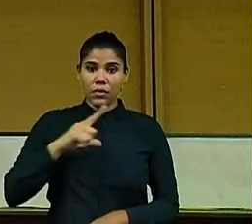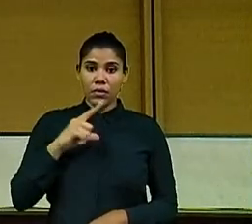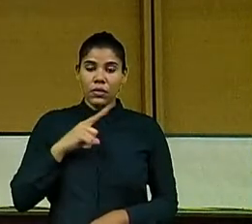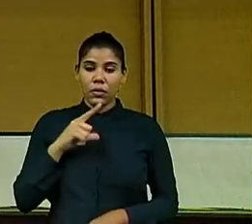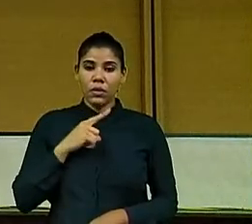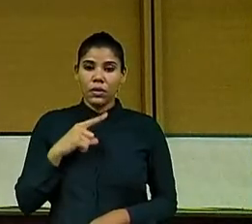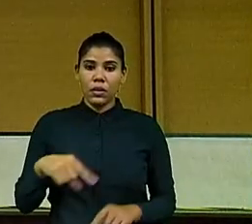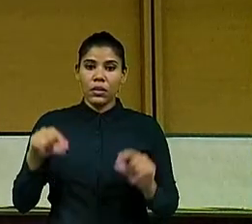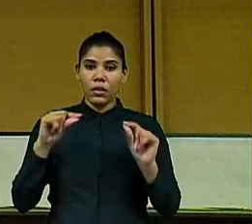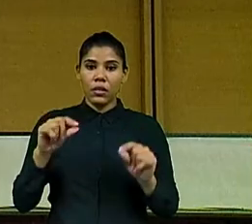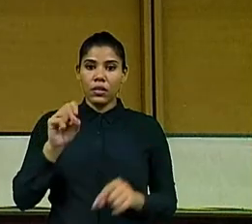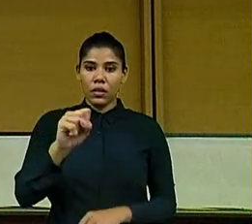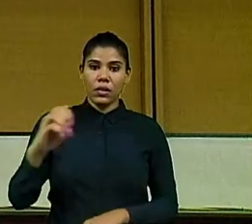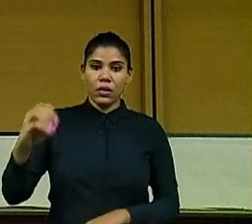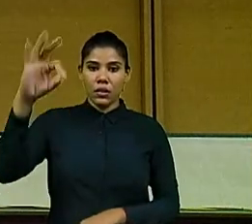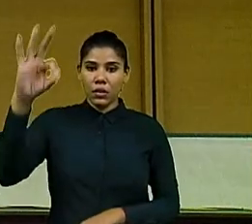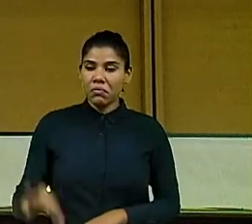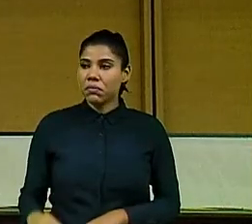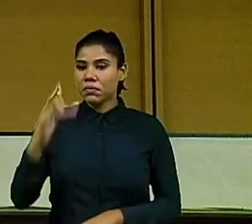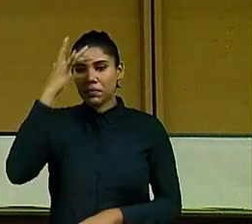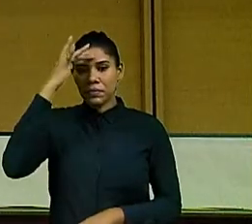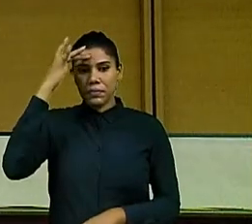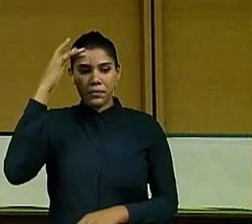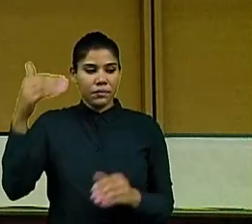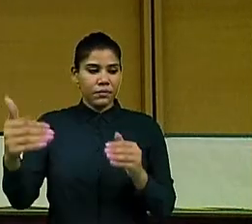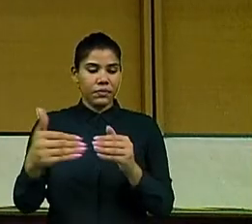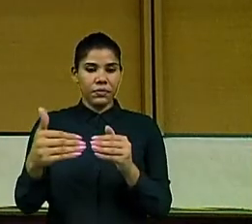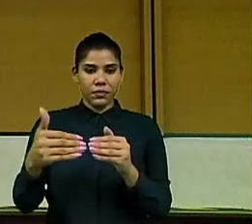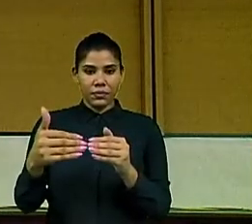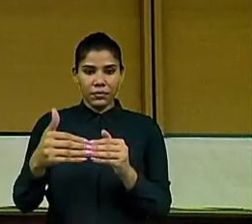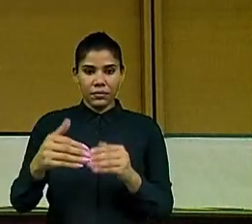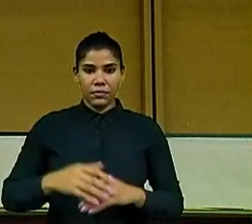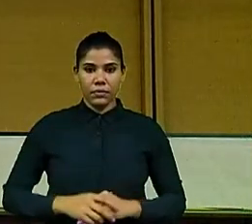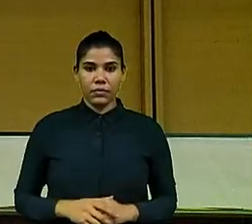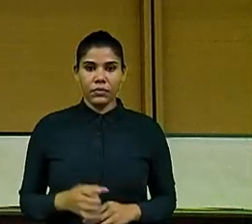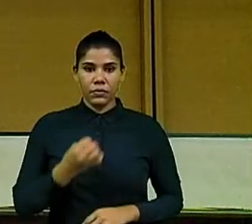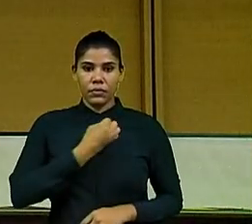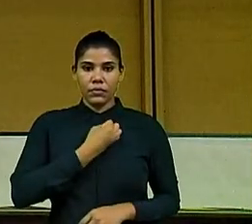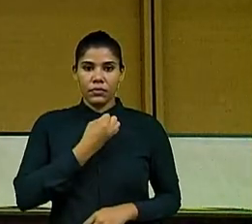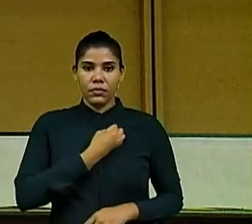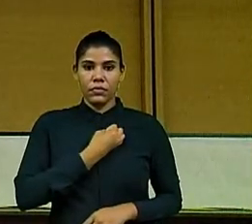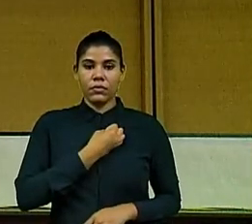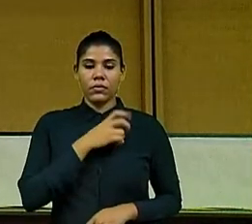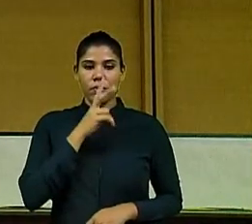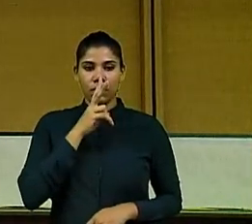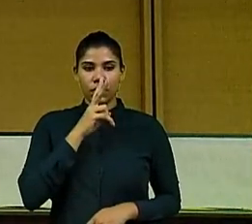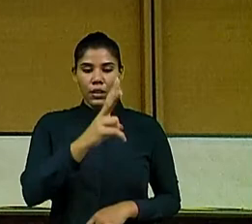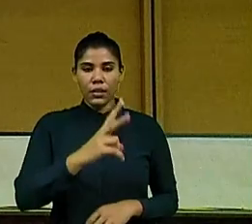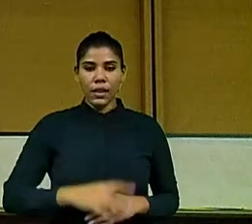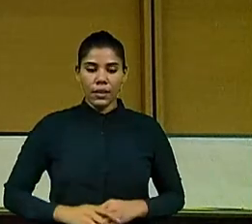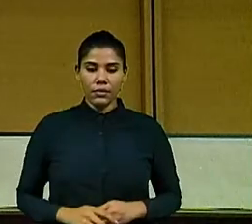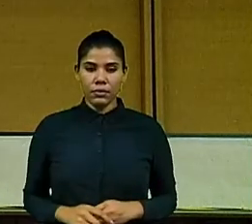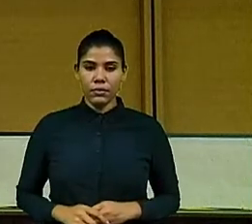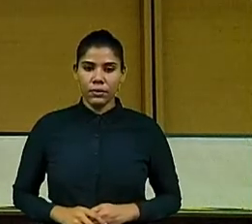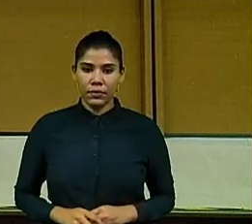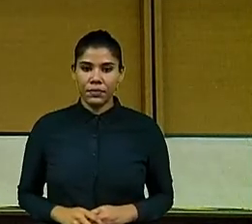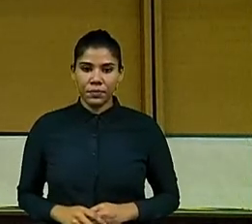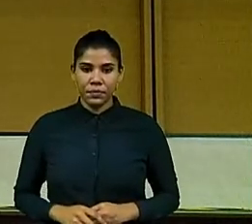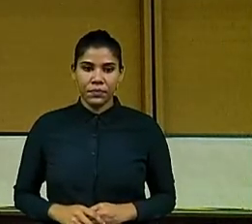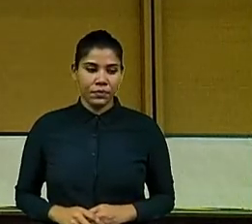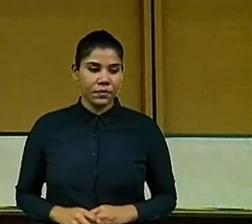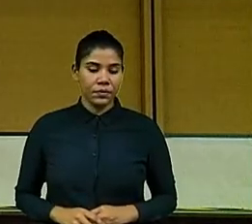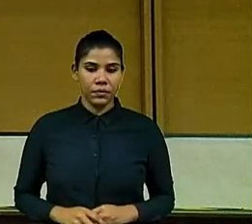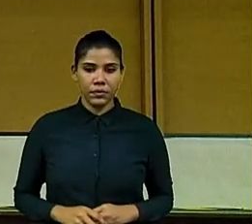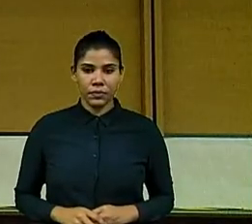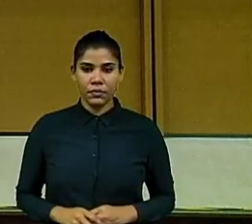de 80% . isso é um número Fantástico tá não são todos os